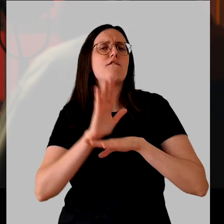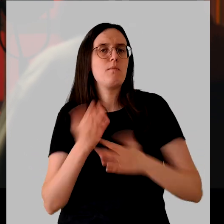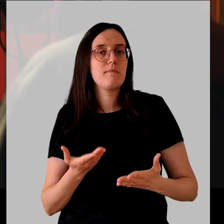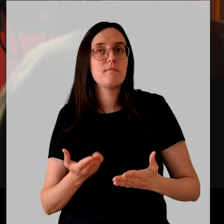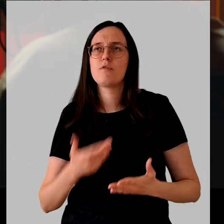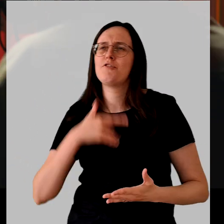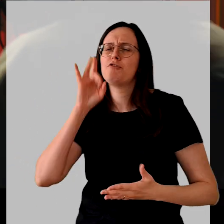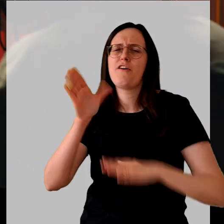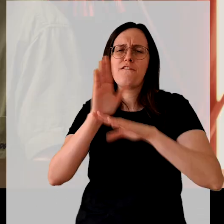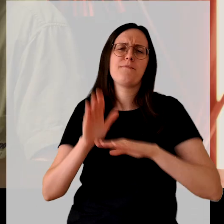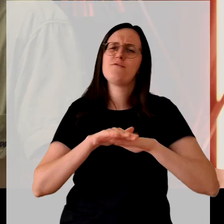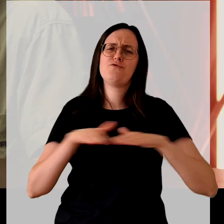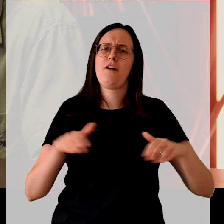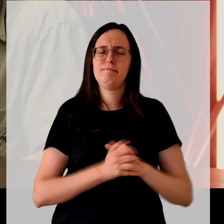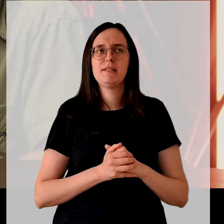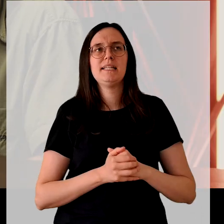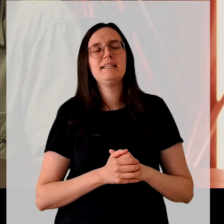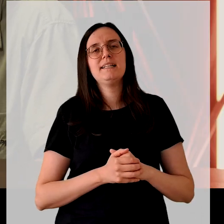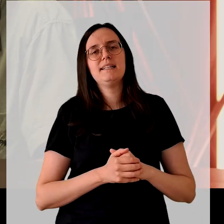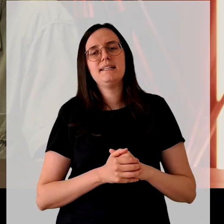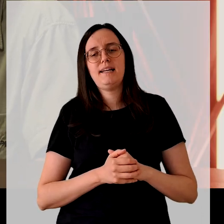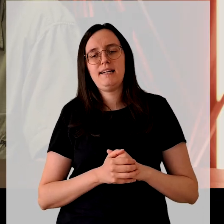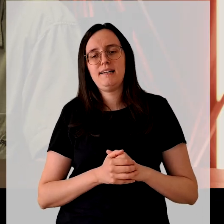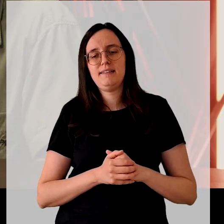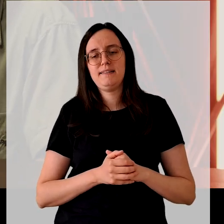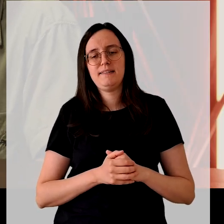fazer filme? Não, só queria fazer filme. Tanto que